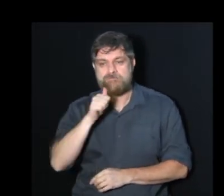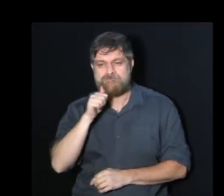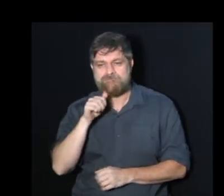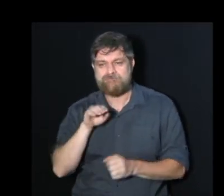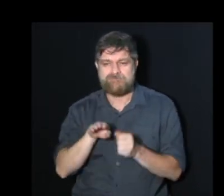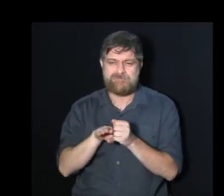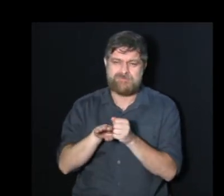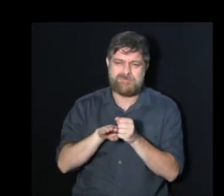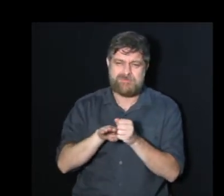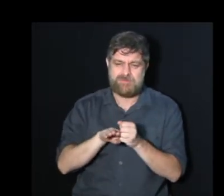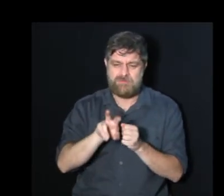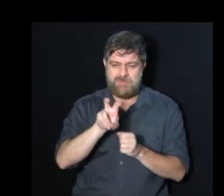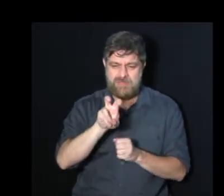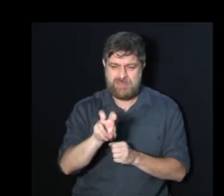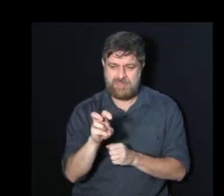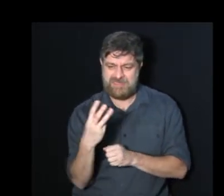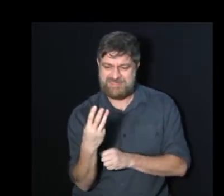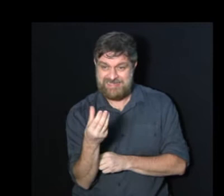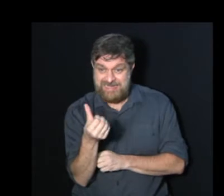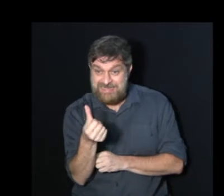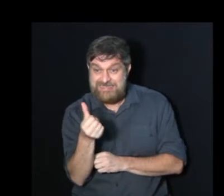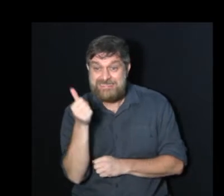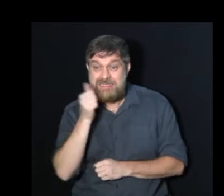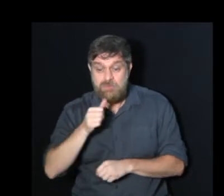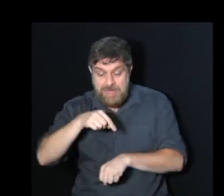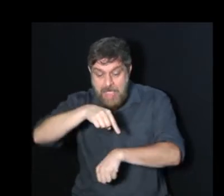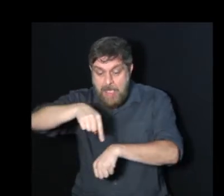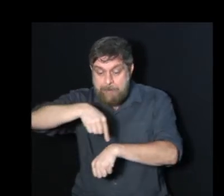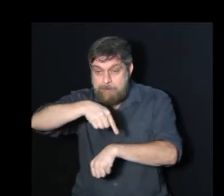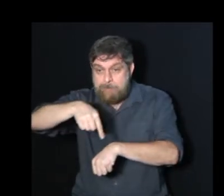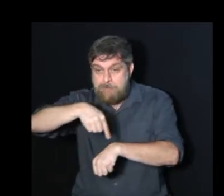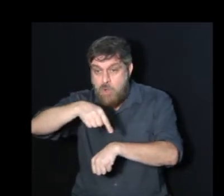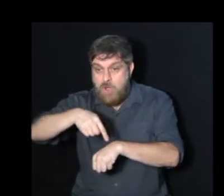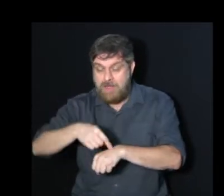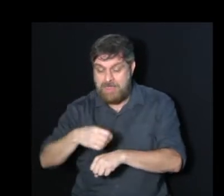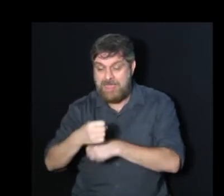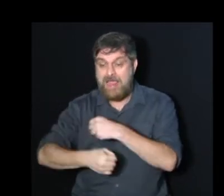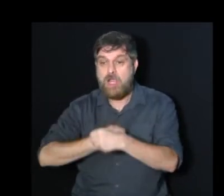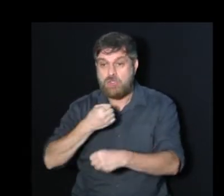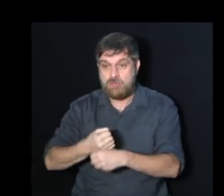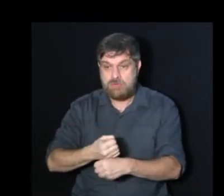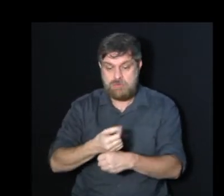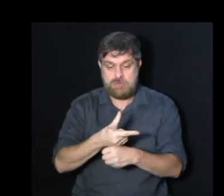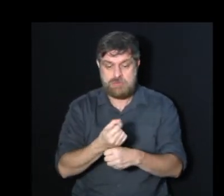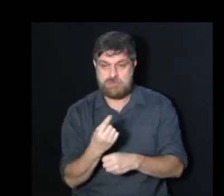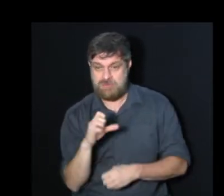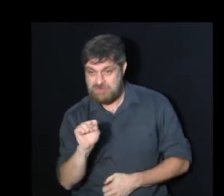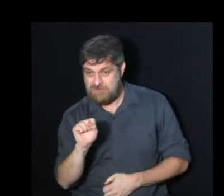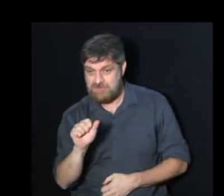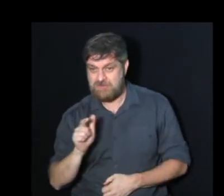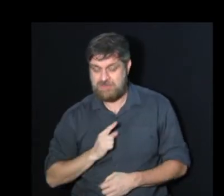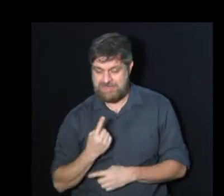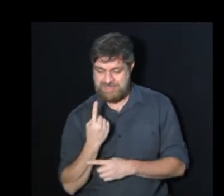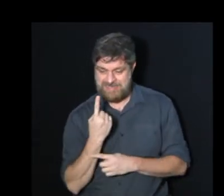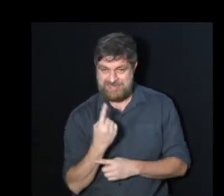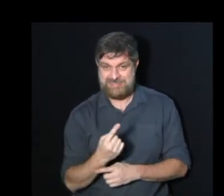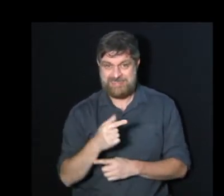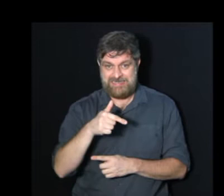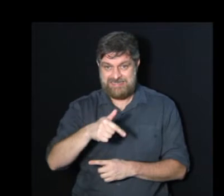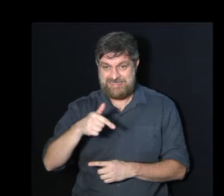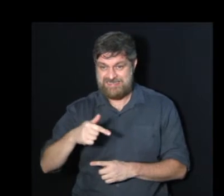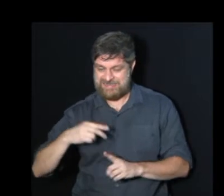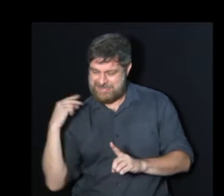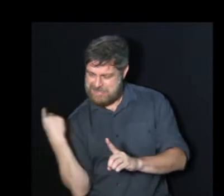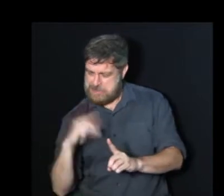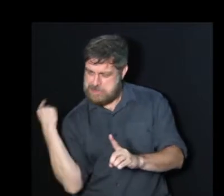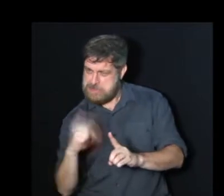de 536 mulheres por hora em 2018, e cerca de 177